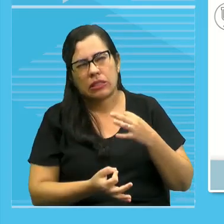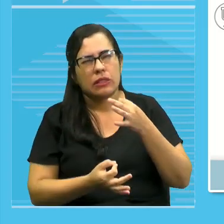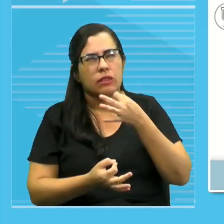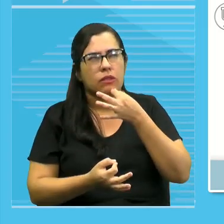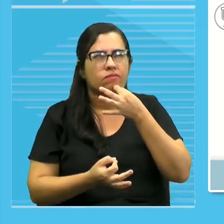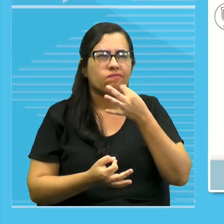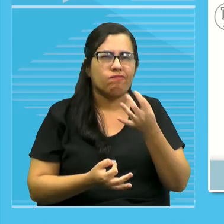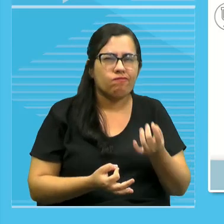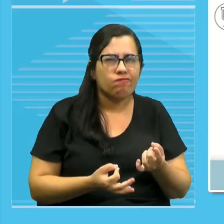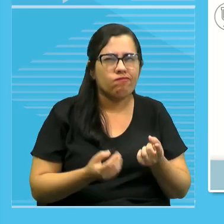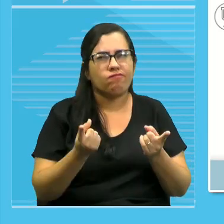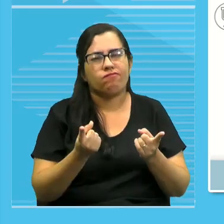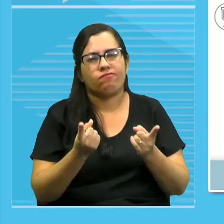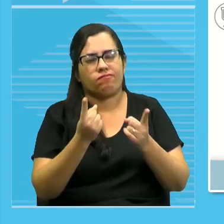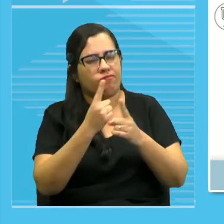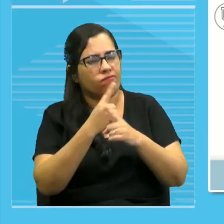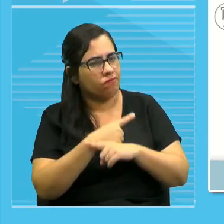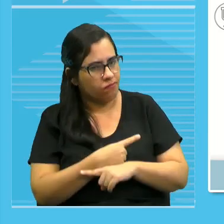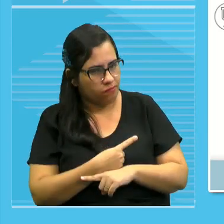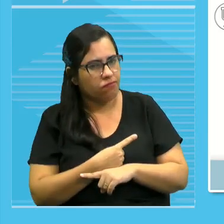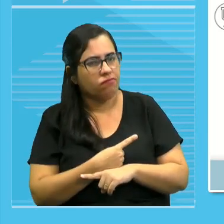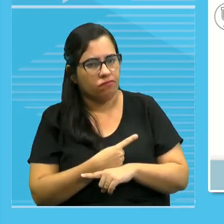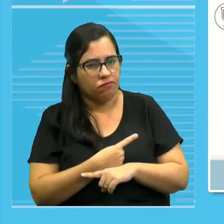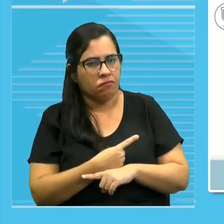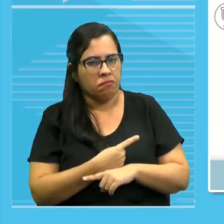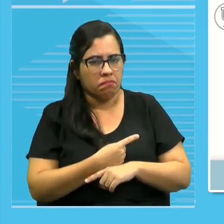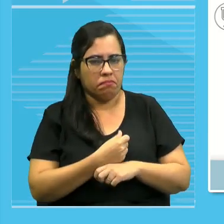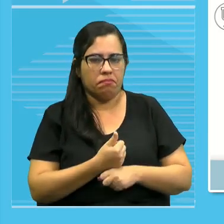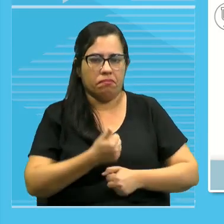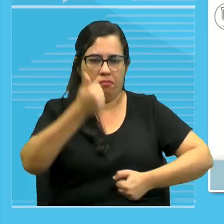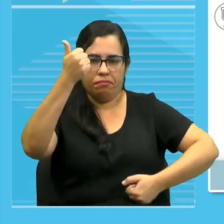adversativa então ele vai contratar